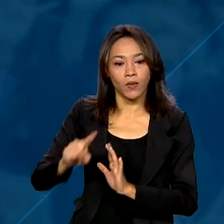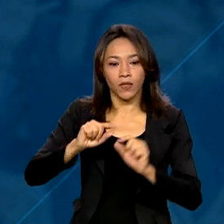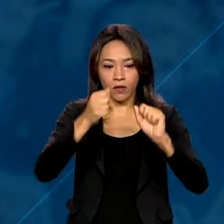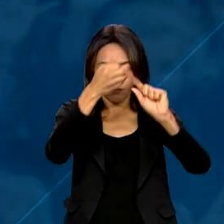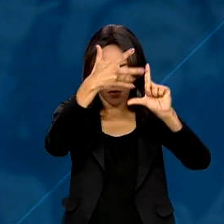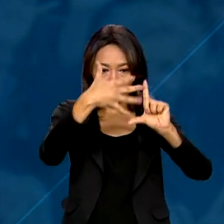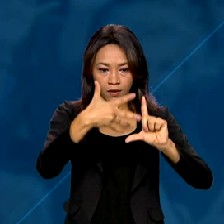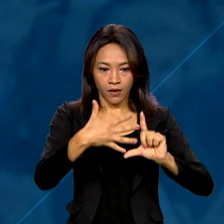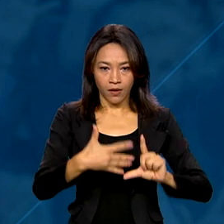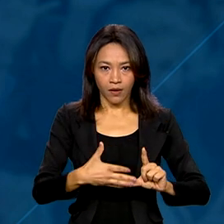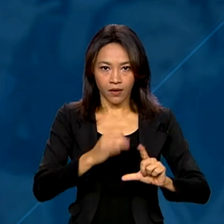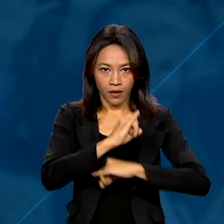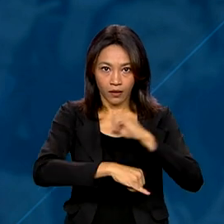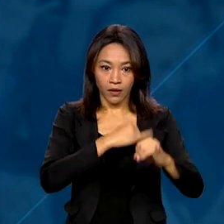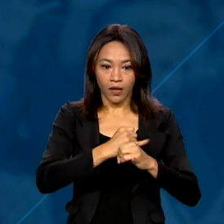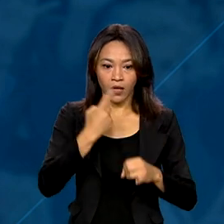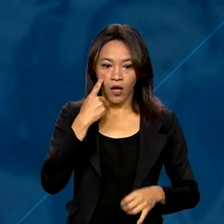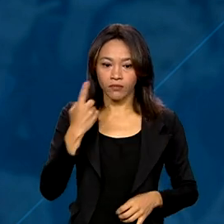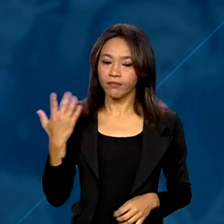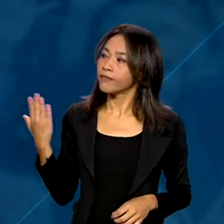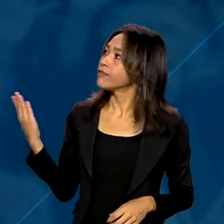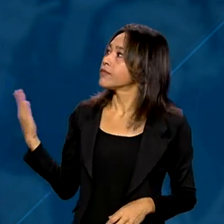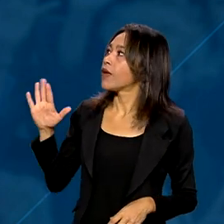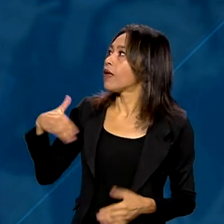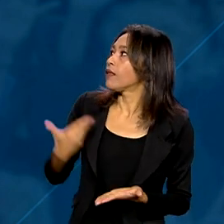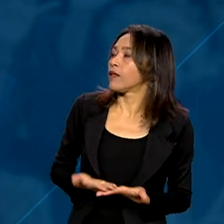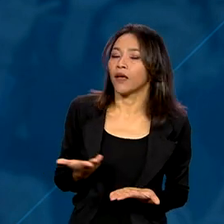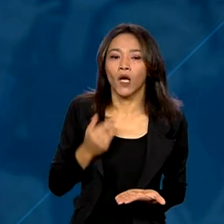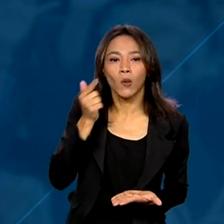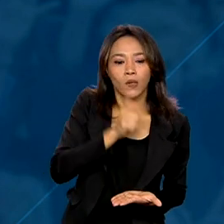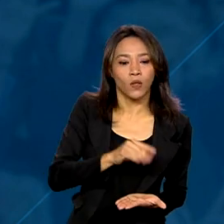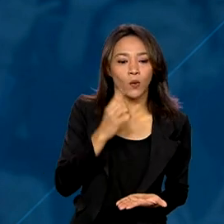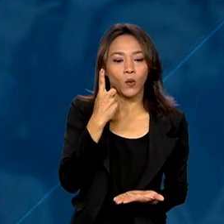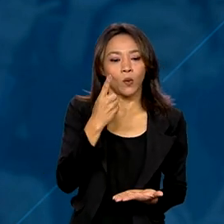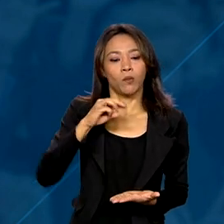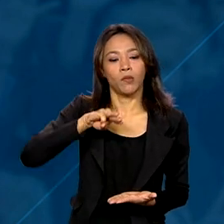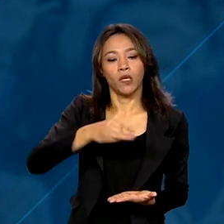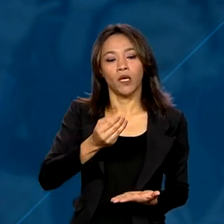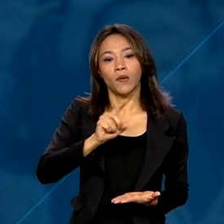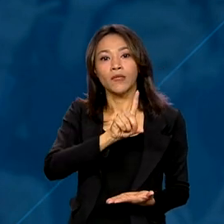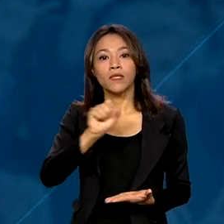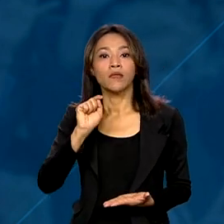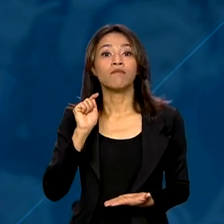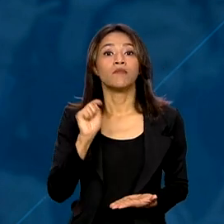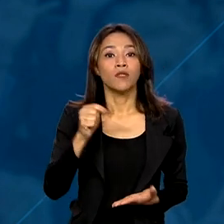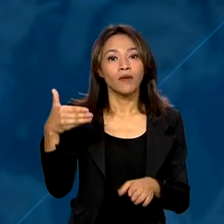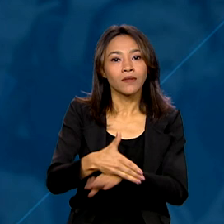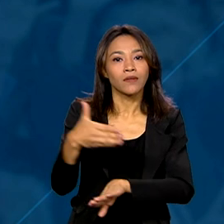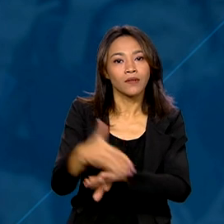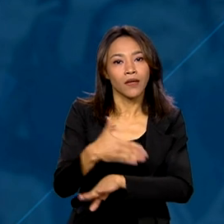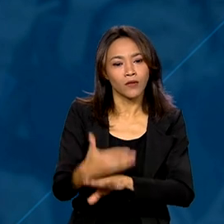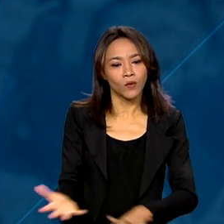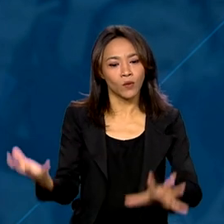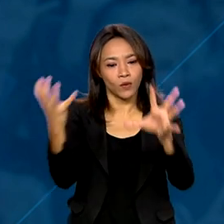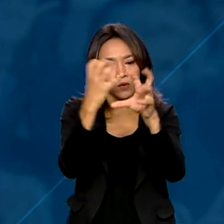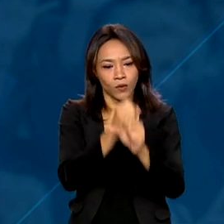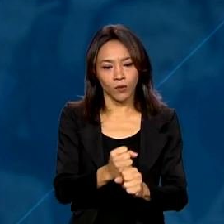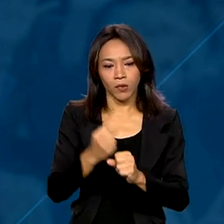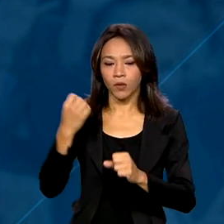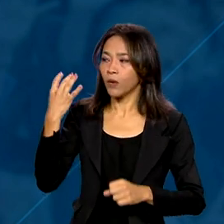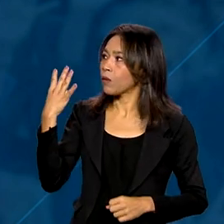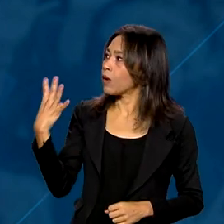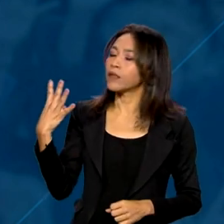participativo na internet alcançou até agora cerca de um milhão e 100 mil acessos somando mais de